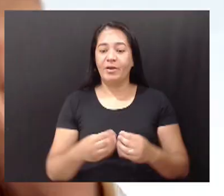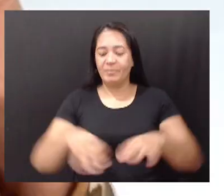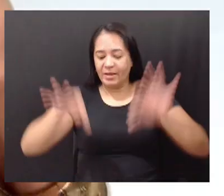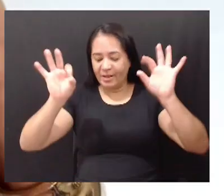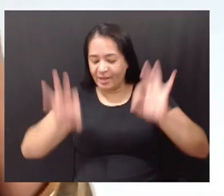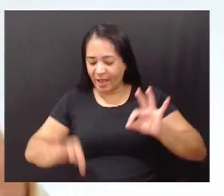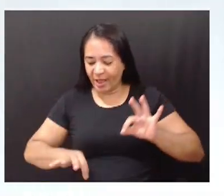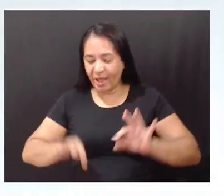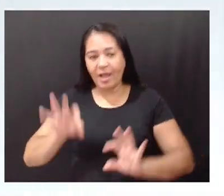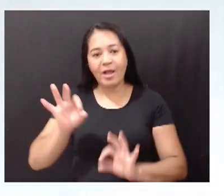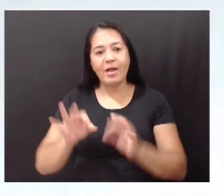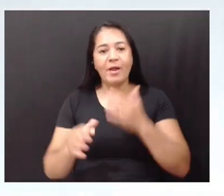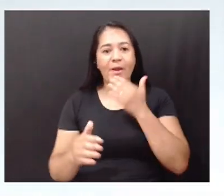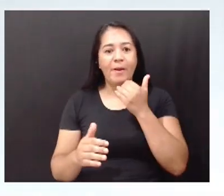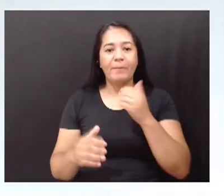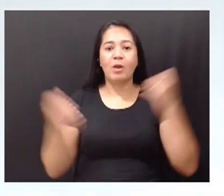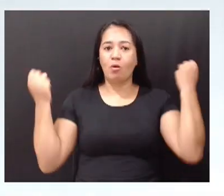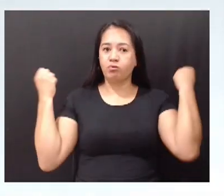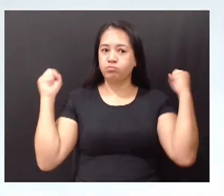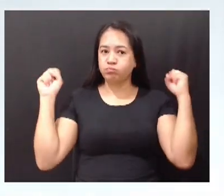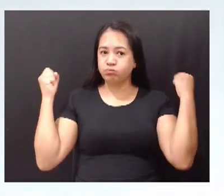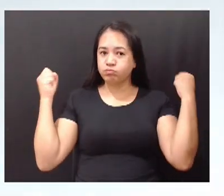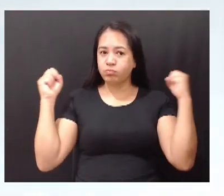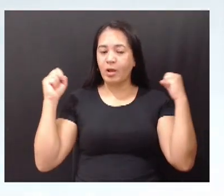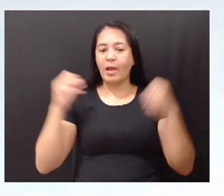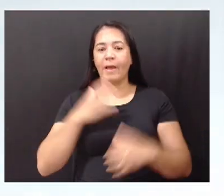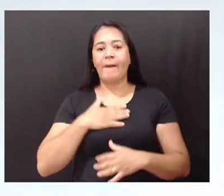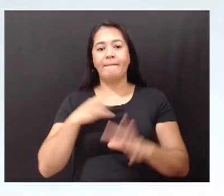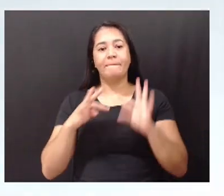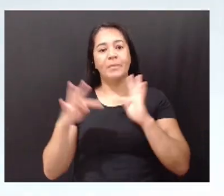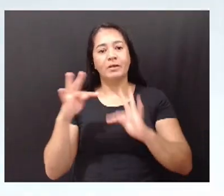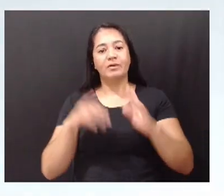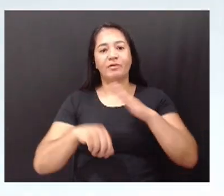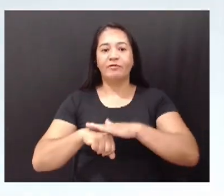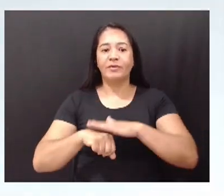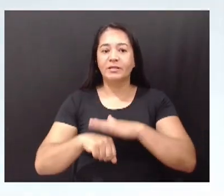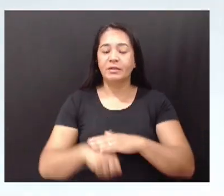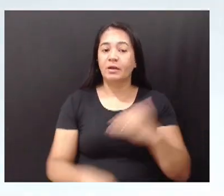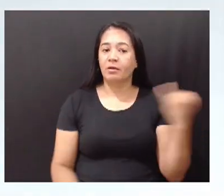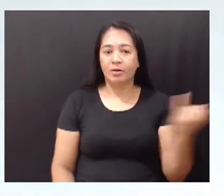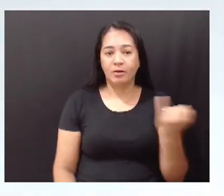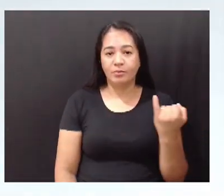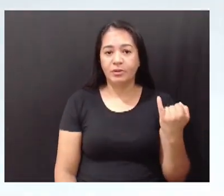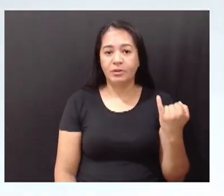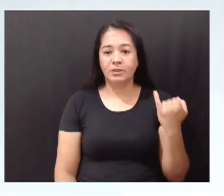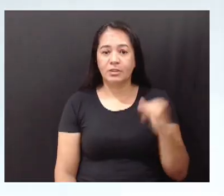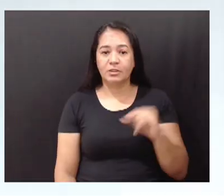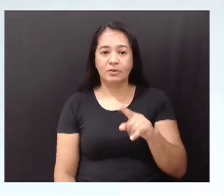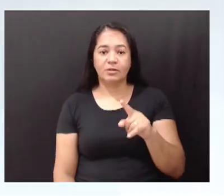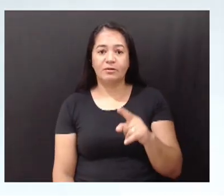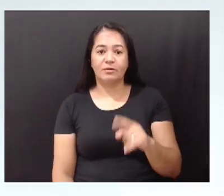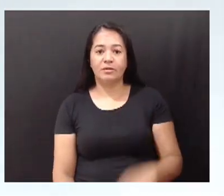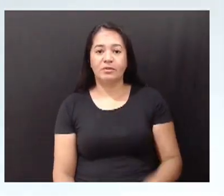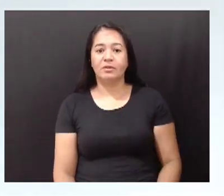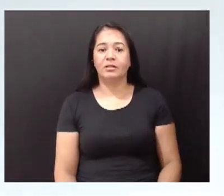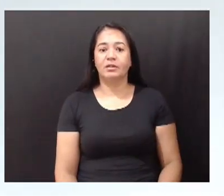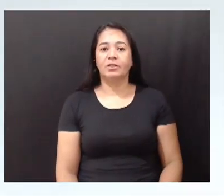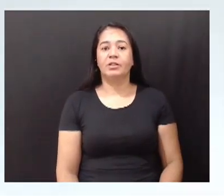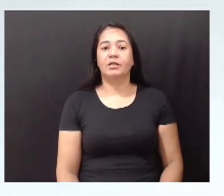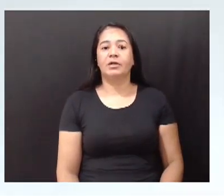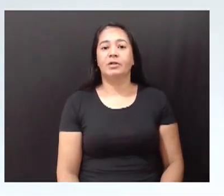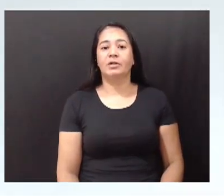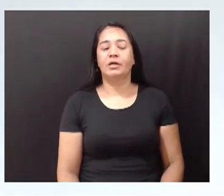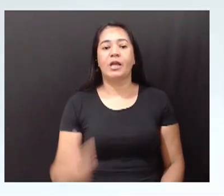atividade física, de fazer minha terapia, porque é muito importante, porque quando você fala de prevenção, eu não faço terapia só quando eu descubro que eu